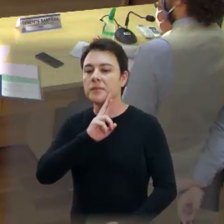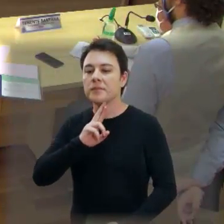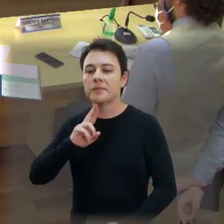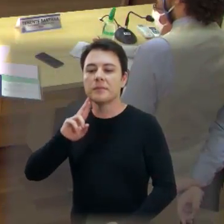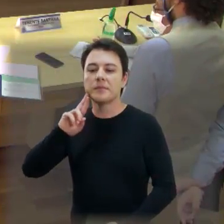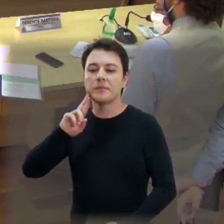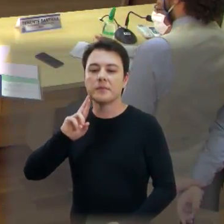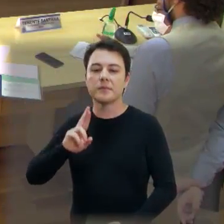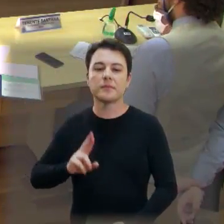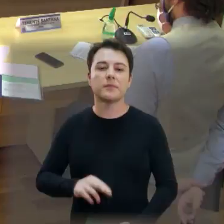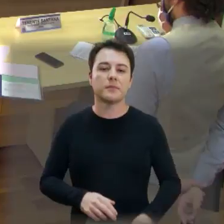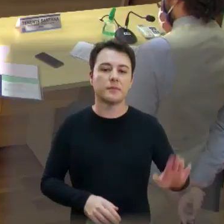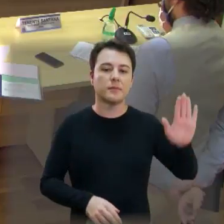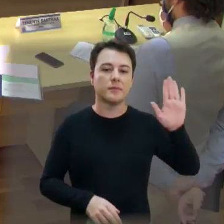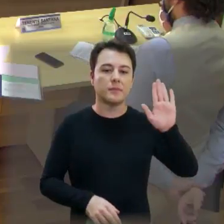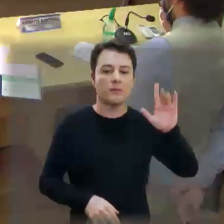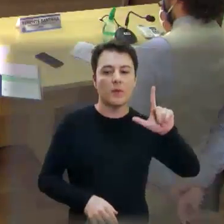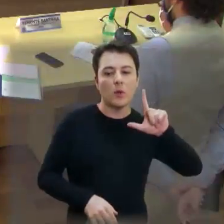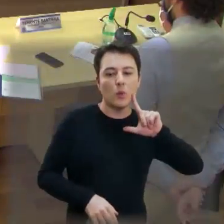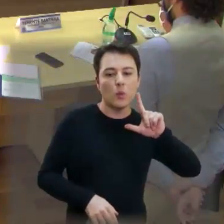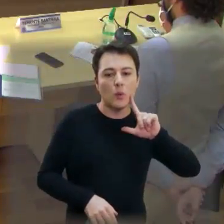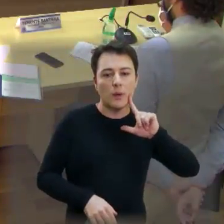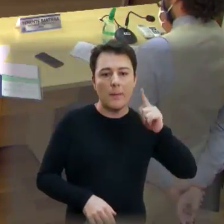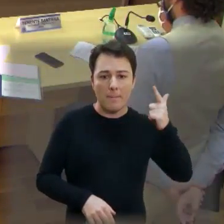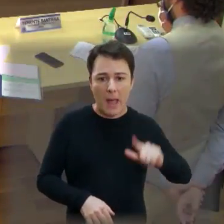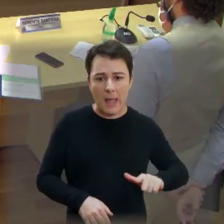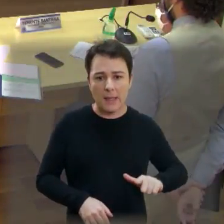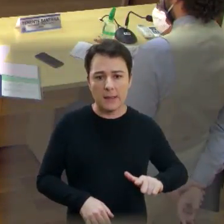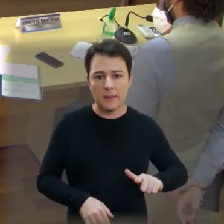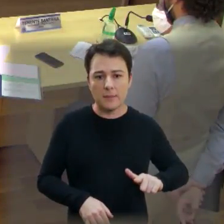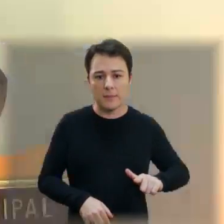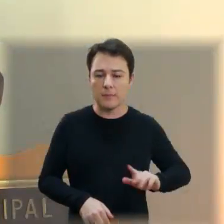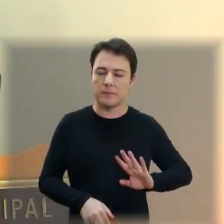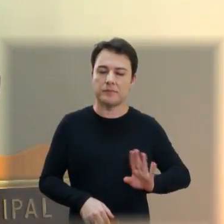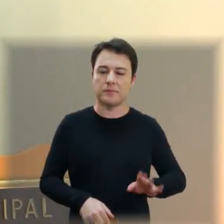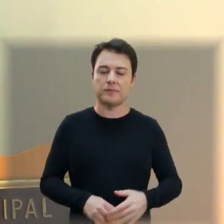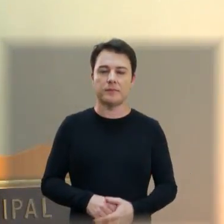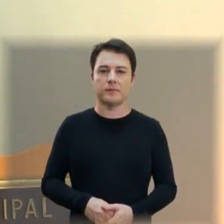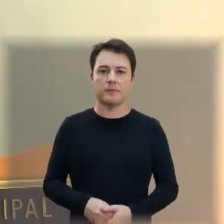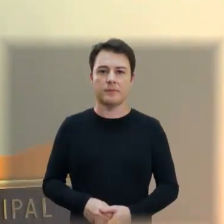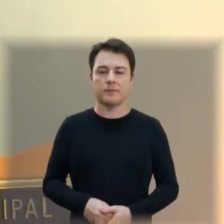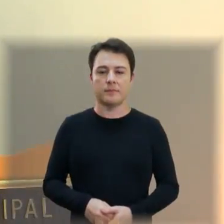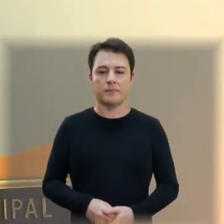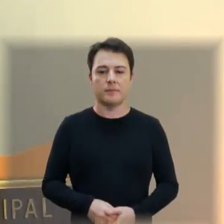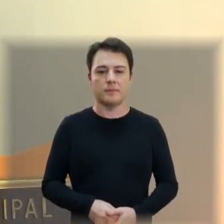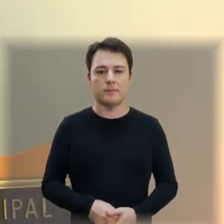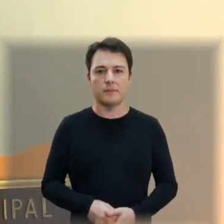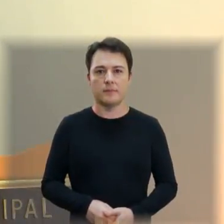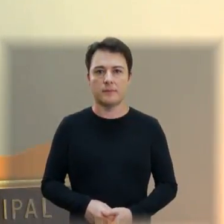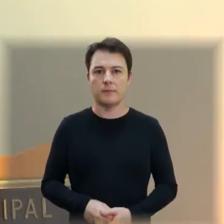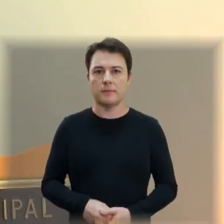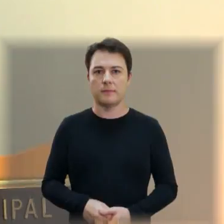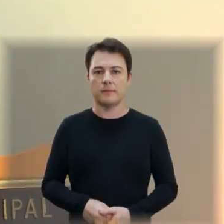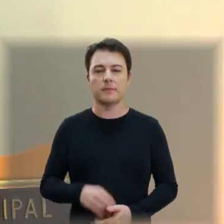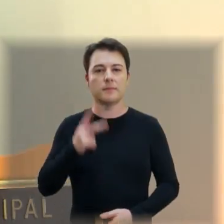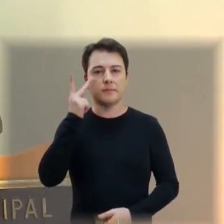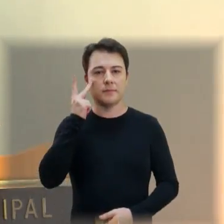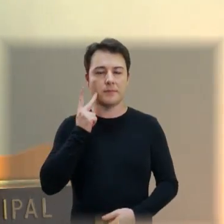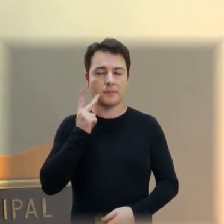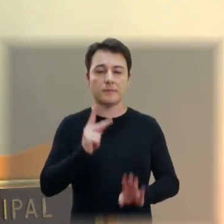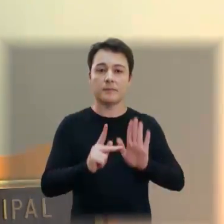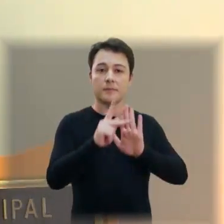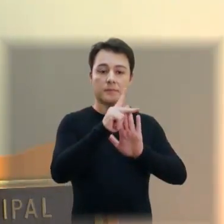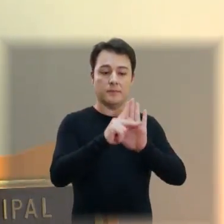eu também. E o vereador Lucas Greco. Mais alguém? Com a palavra, vereador Paulo Landim. Esse projeto de